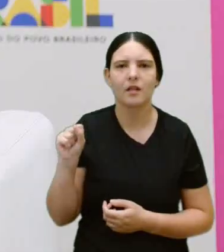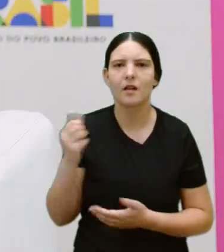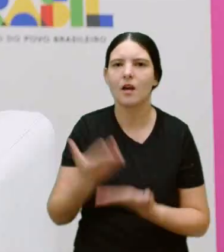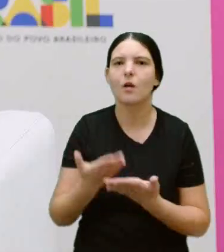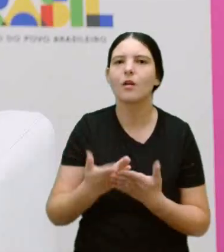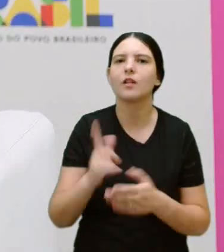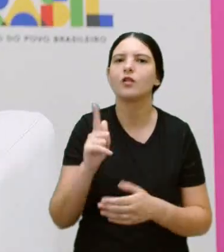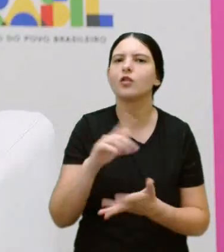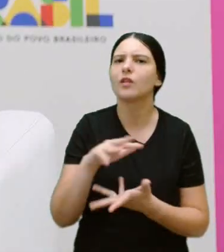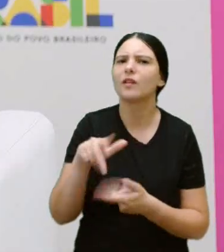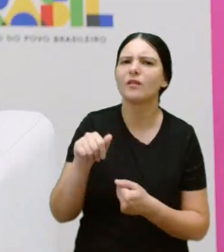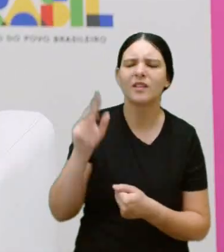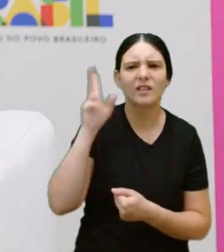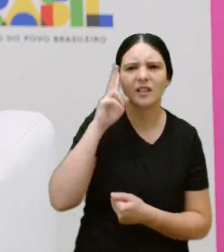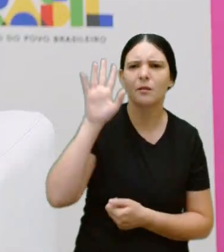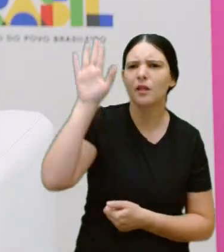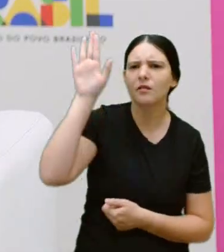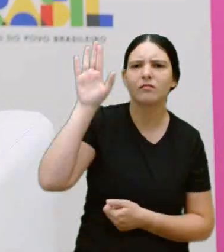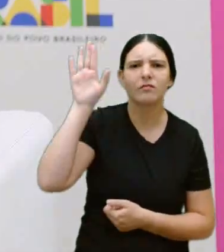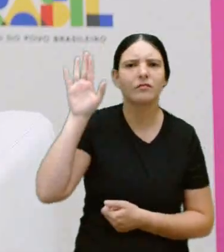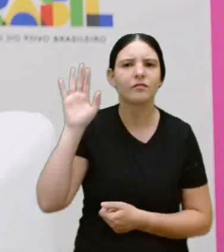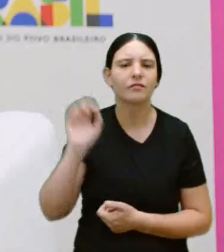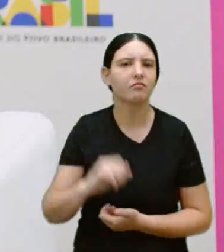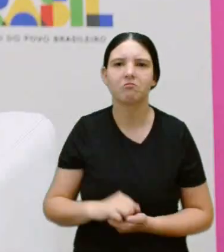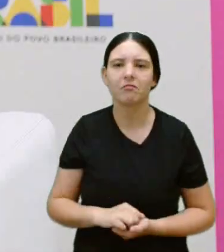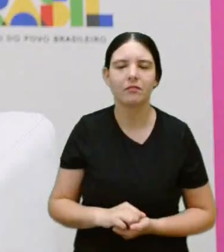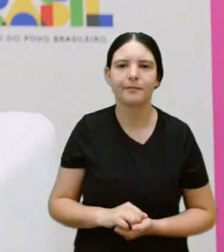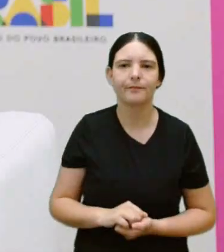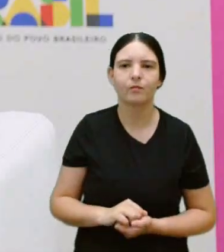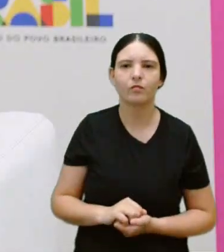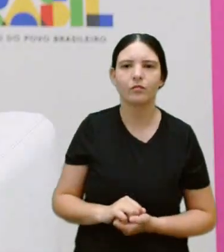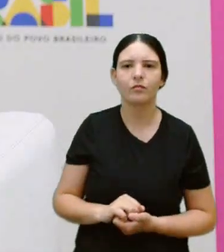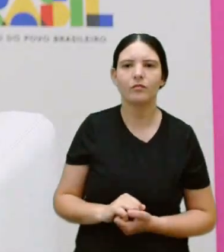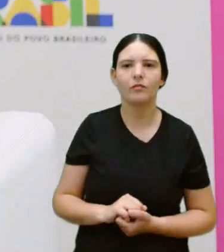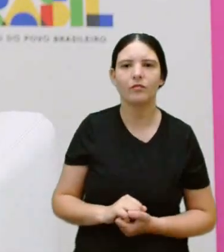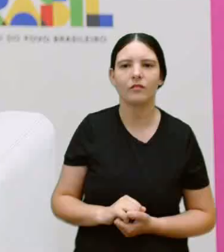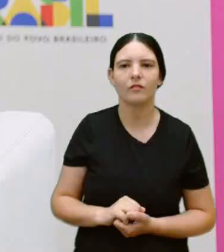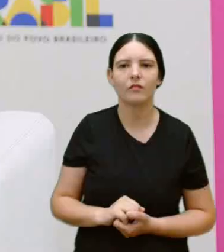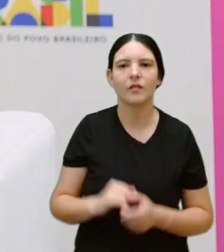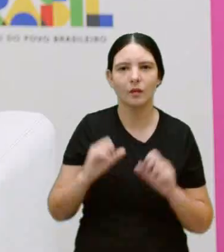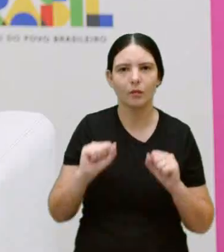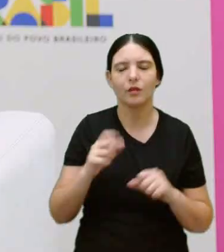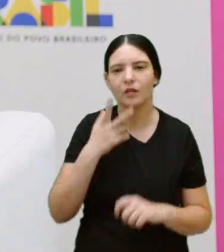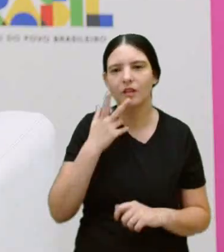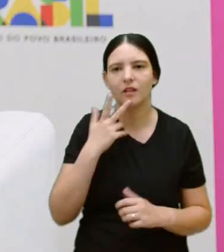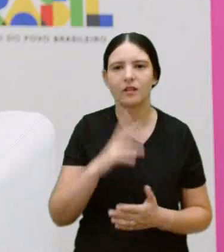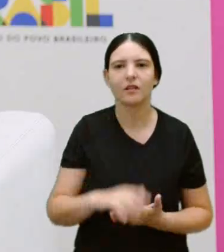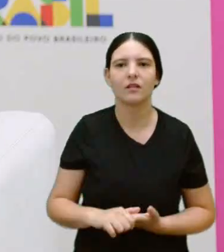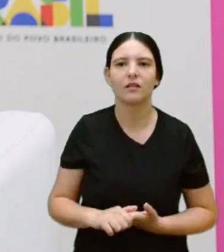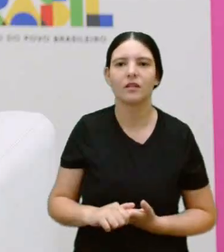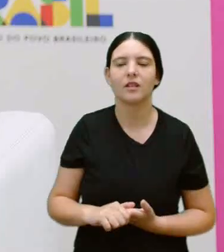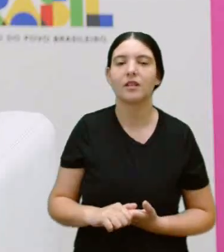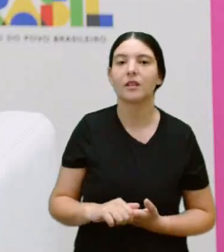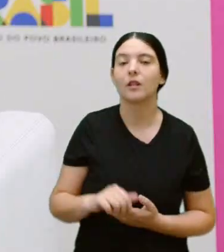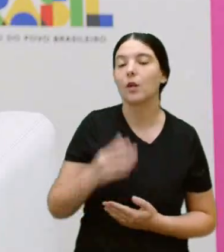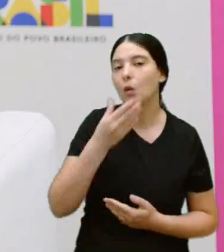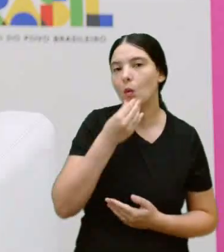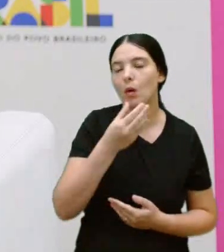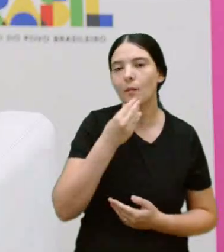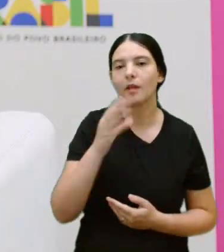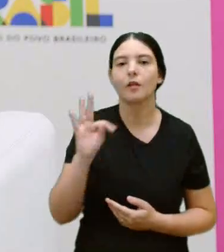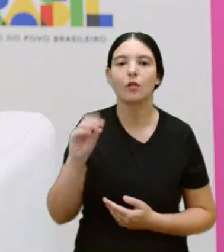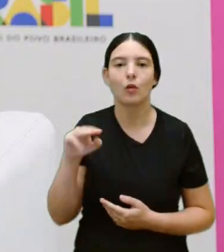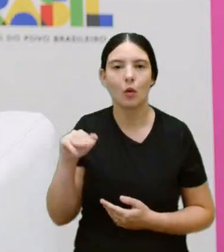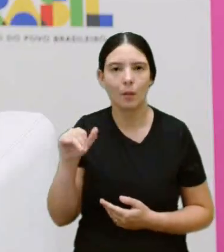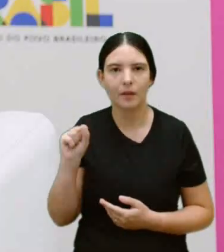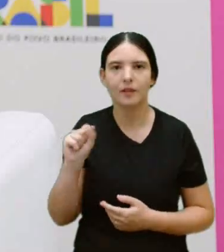Thomas Malthus? Ele olha para a plateia. Pode falar, só curiosidade, pode falar. Ele ergue um braço. O Thomas Malthus, biógrafo,